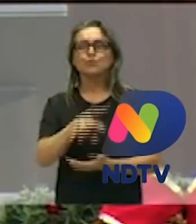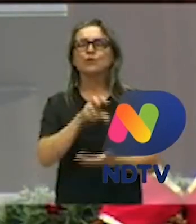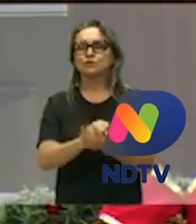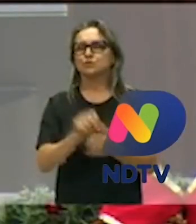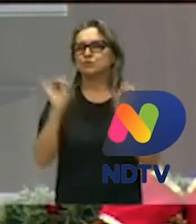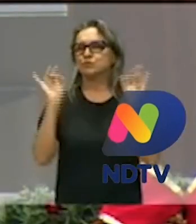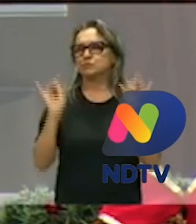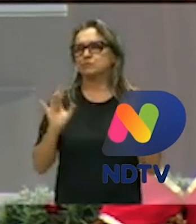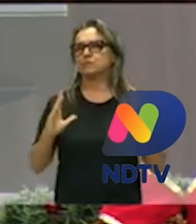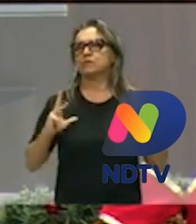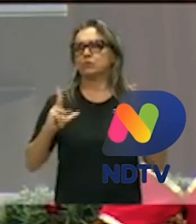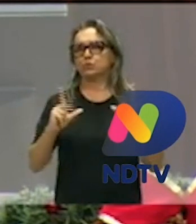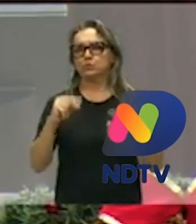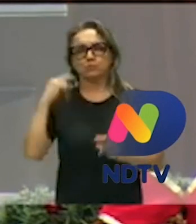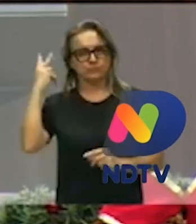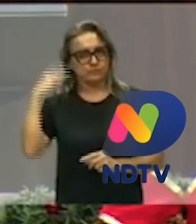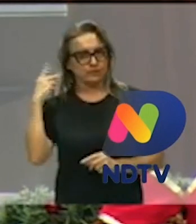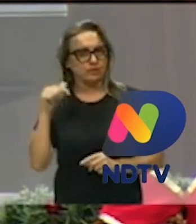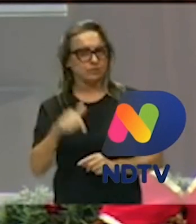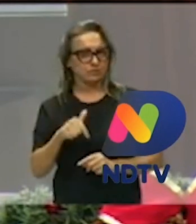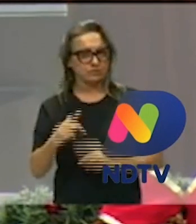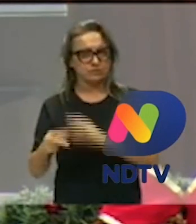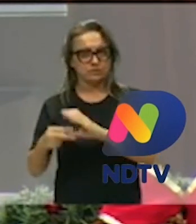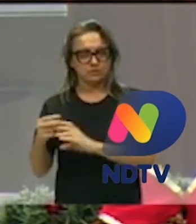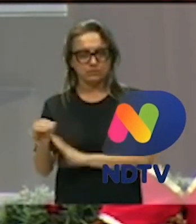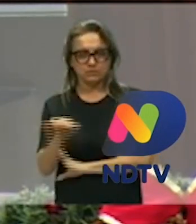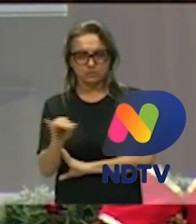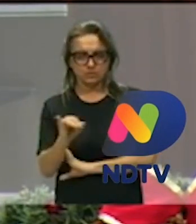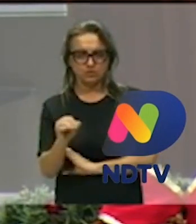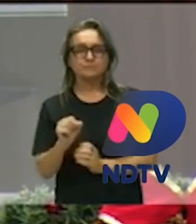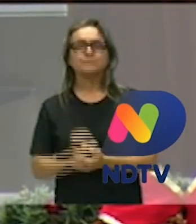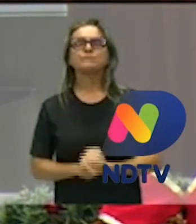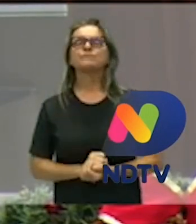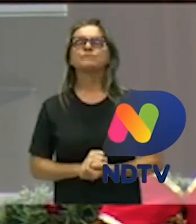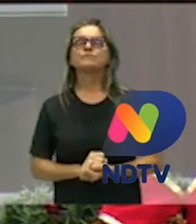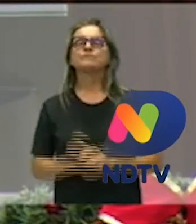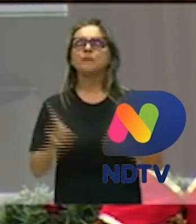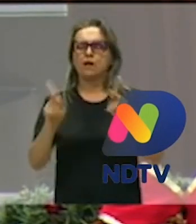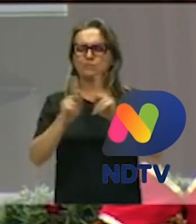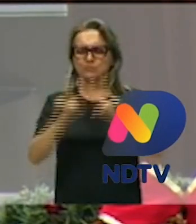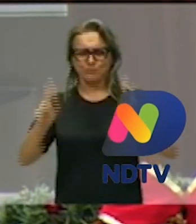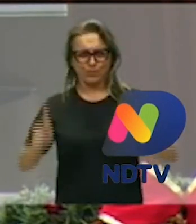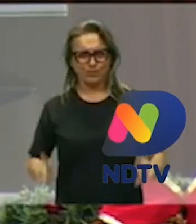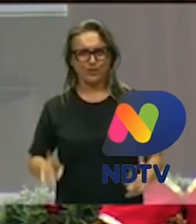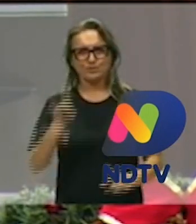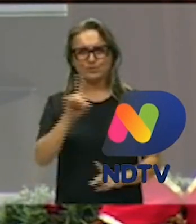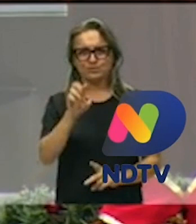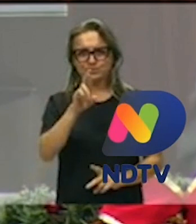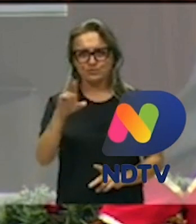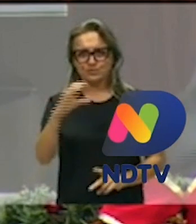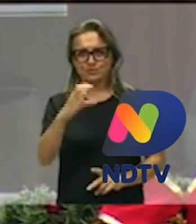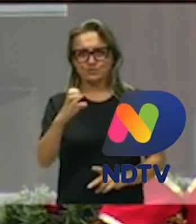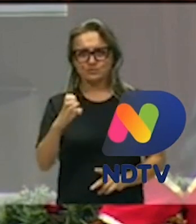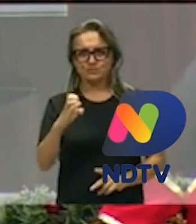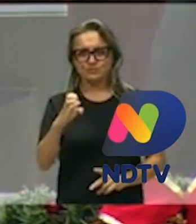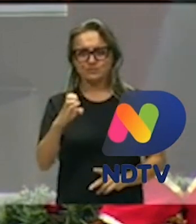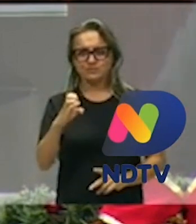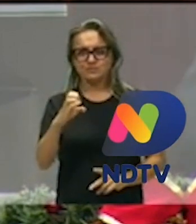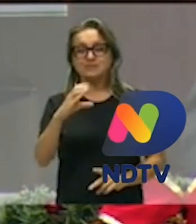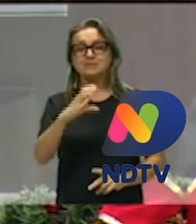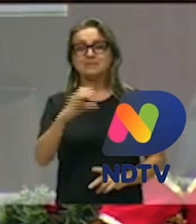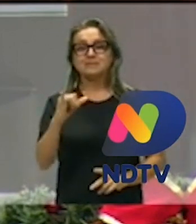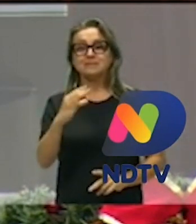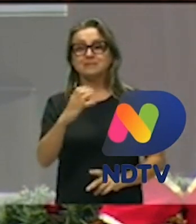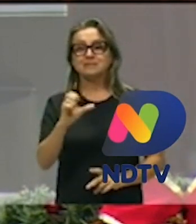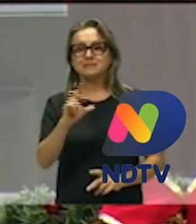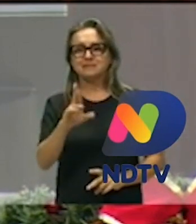presidência da câmara após decisão judicial que determinou que o poder legislativo Municipal promovesse